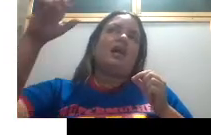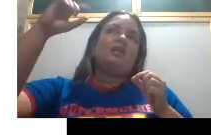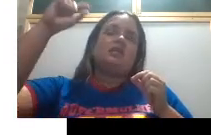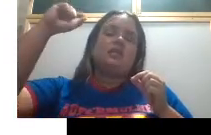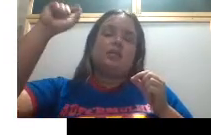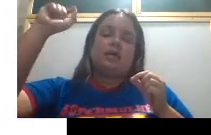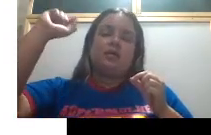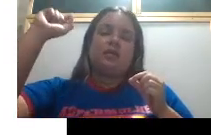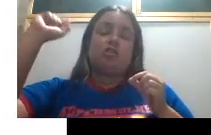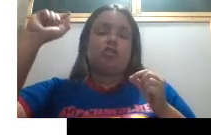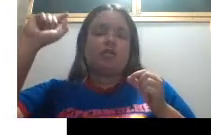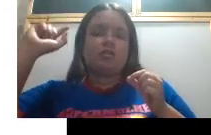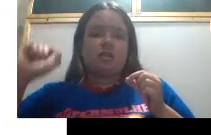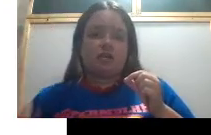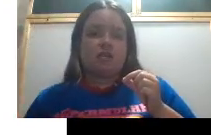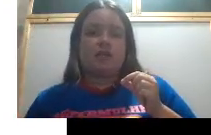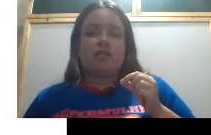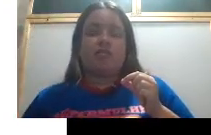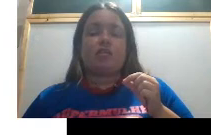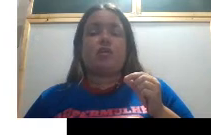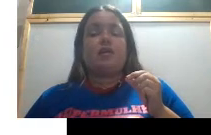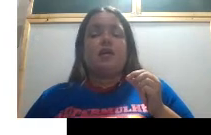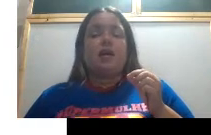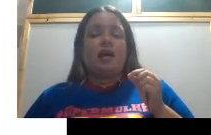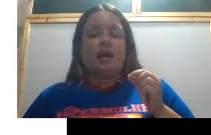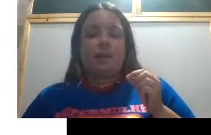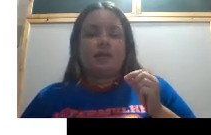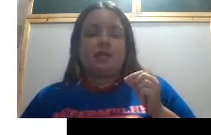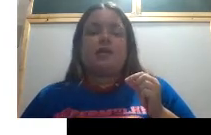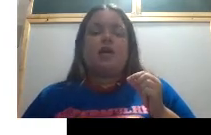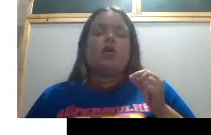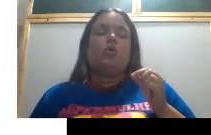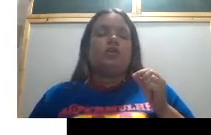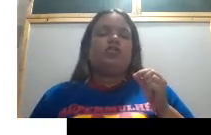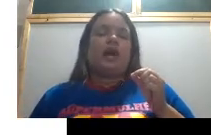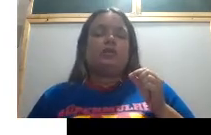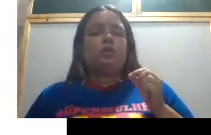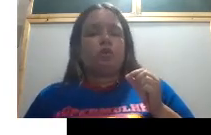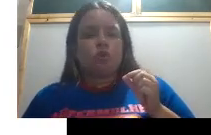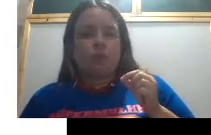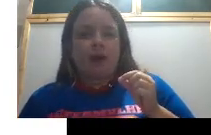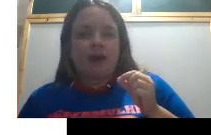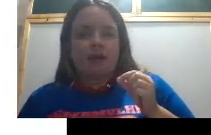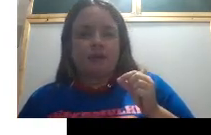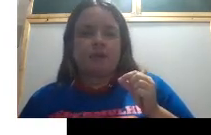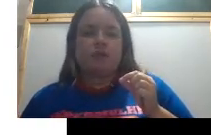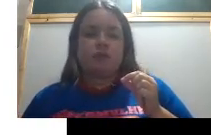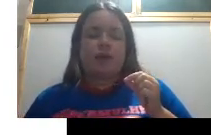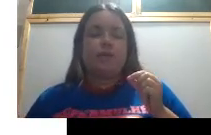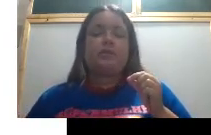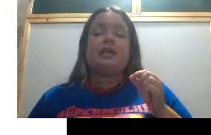que fica lá em cima sozinha em cima da faça ela representa o Estado do